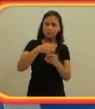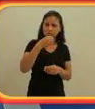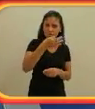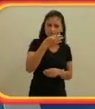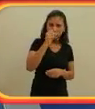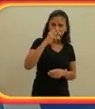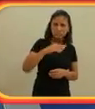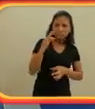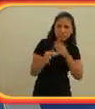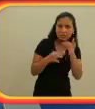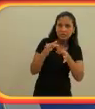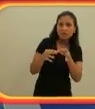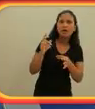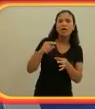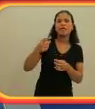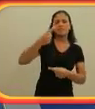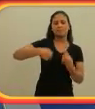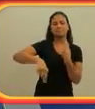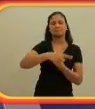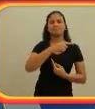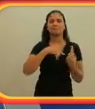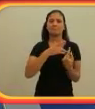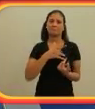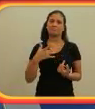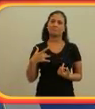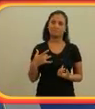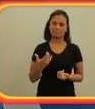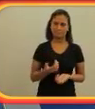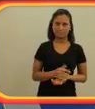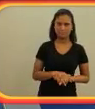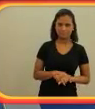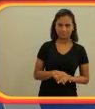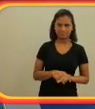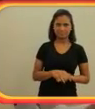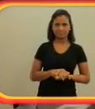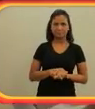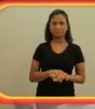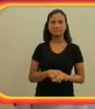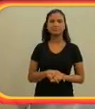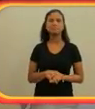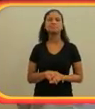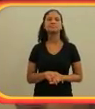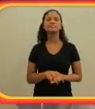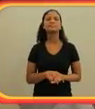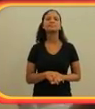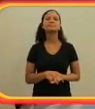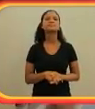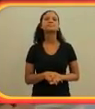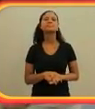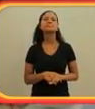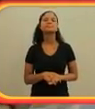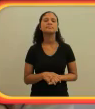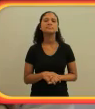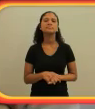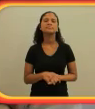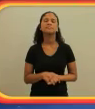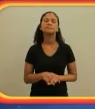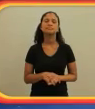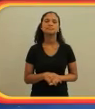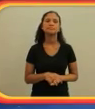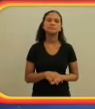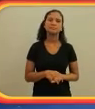a utilizar, né, toda essa parte sonora como uma forma de tratamento, como uma forma de